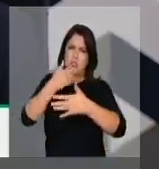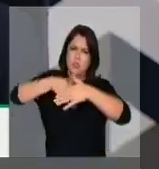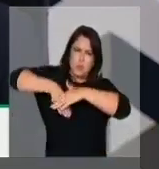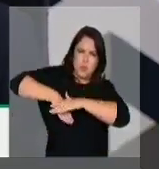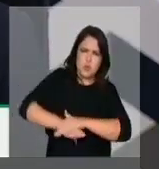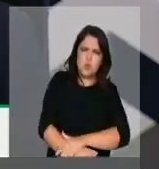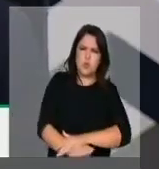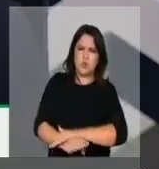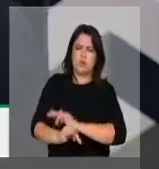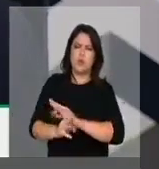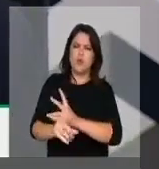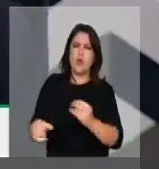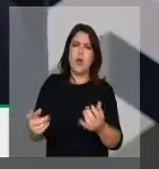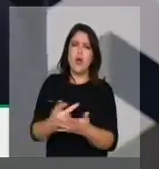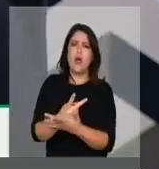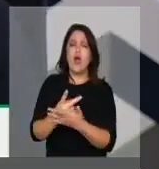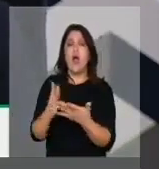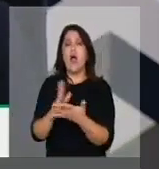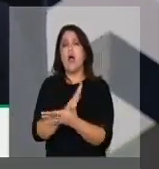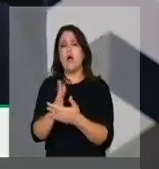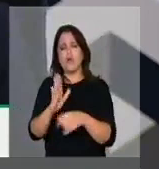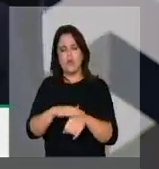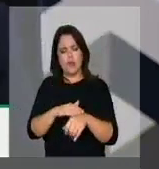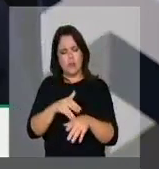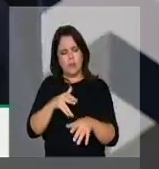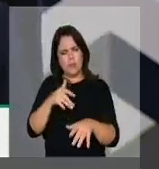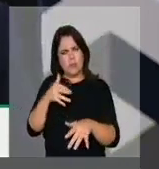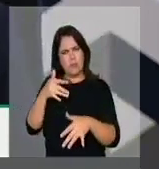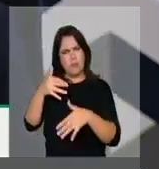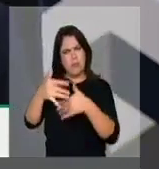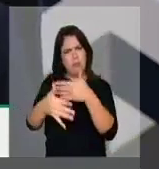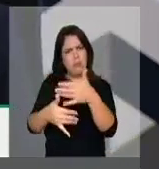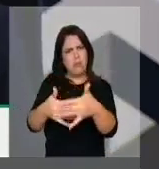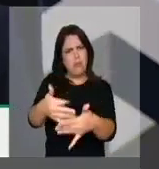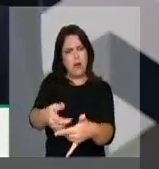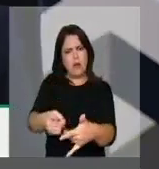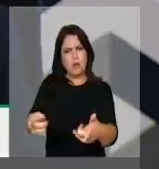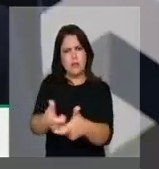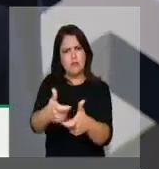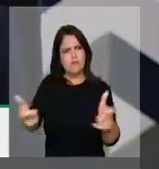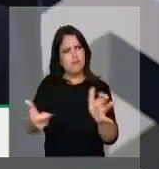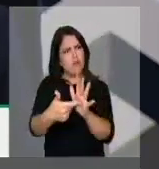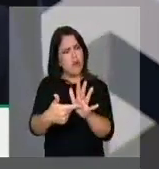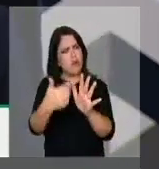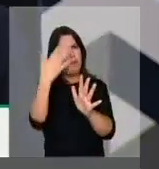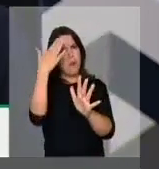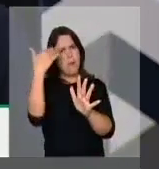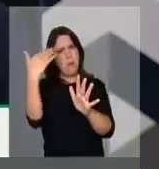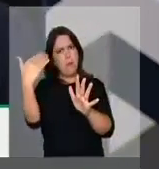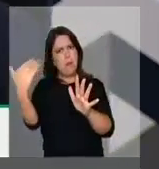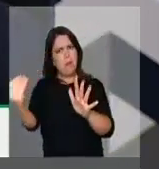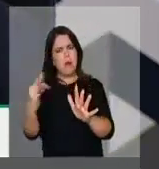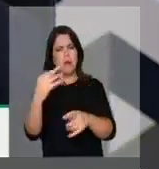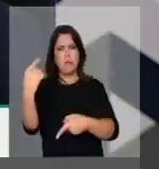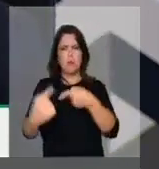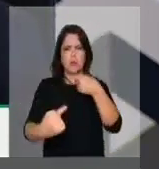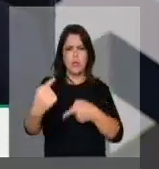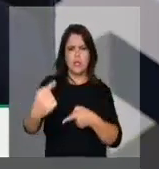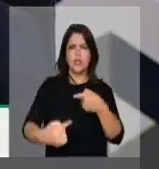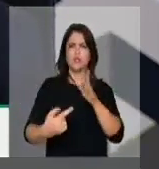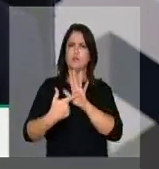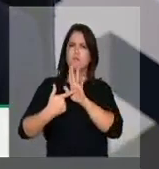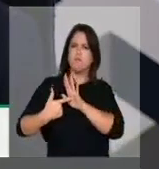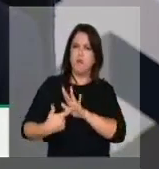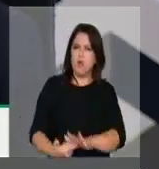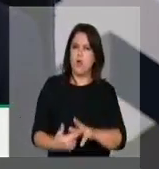subterrâneos, e algumas décadas depois é hoje um grande exemplo de sucesso político, um